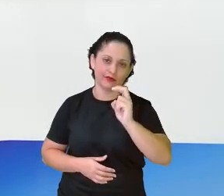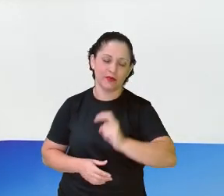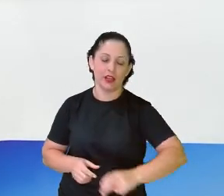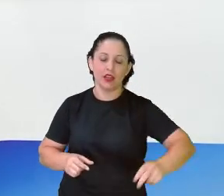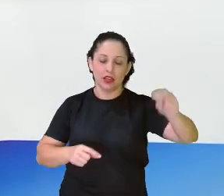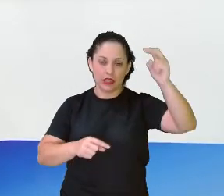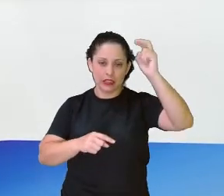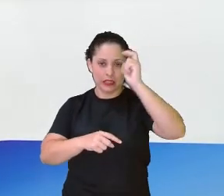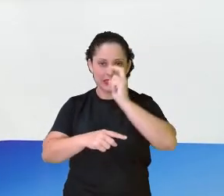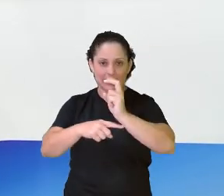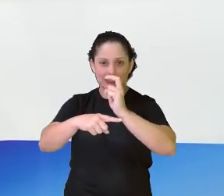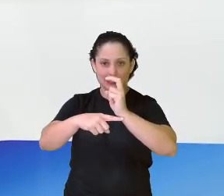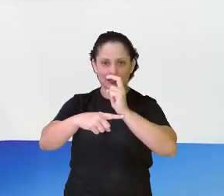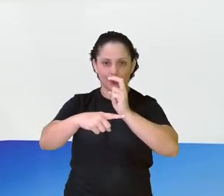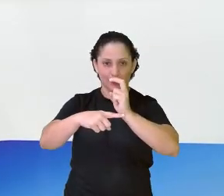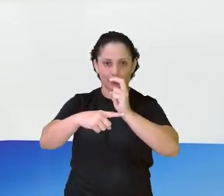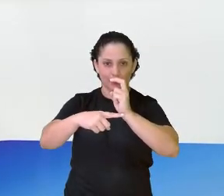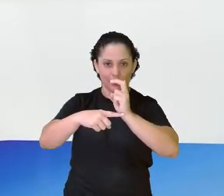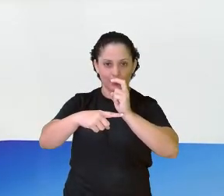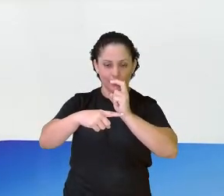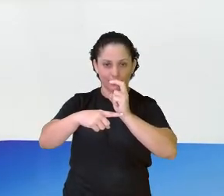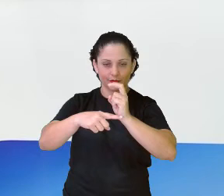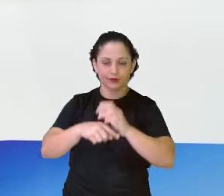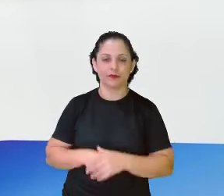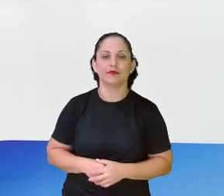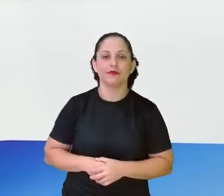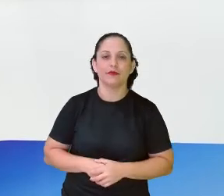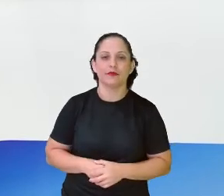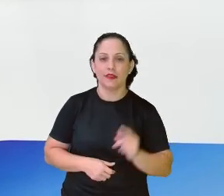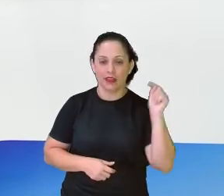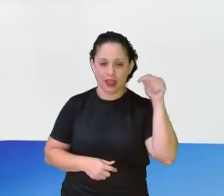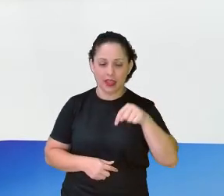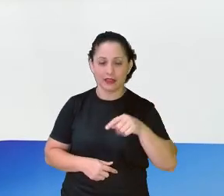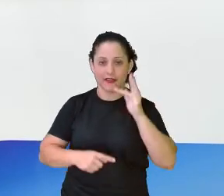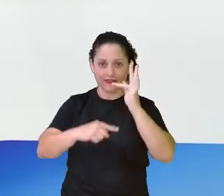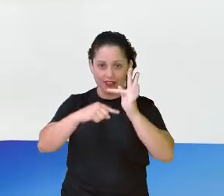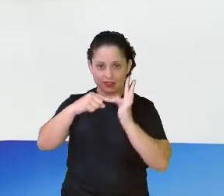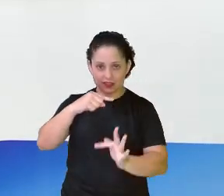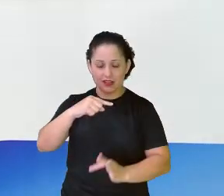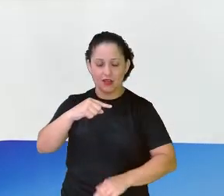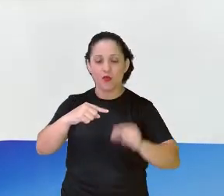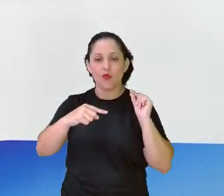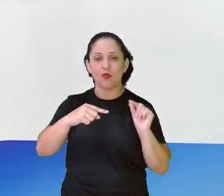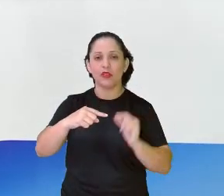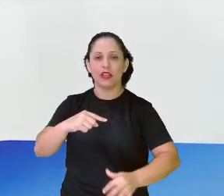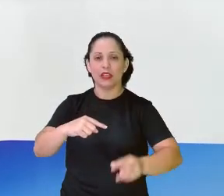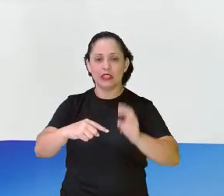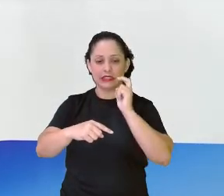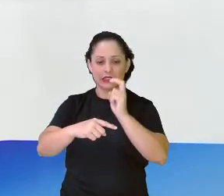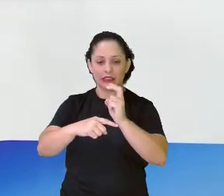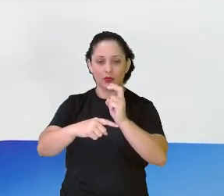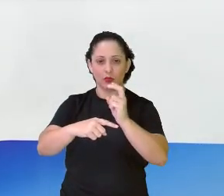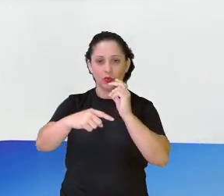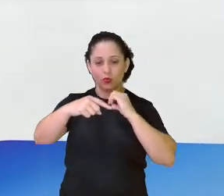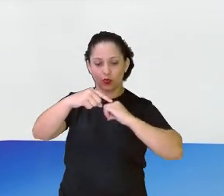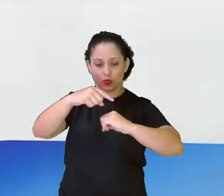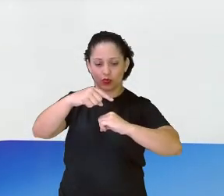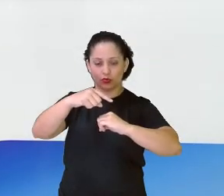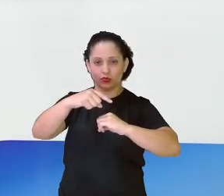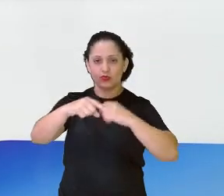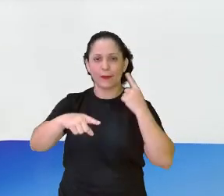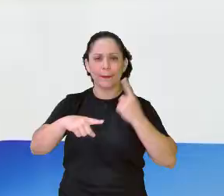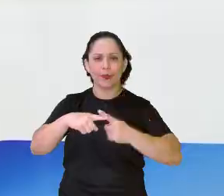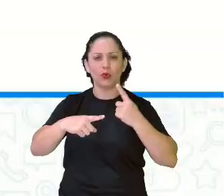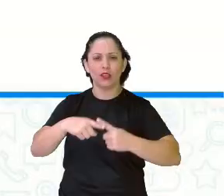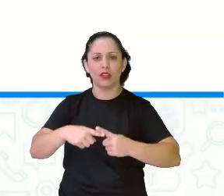Vou considerar 5. Logo, a minha fração será 5 nonos. Por quê?